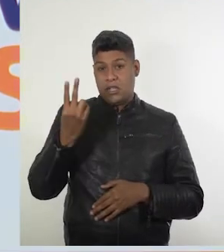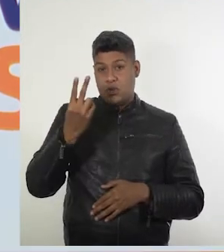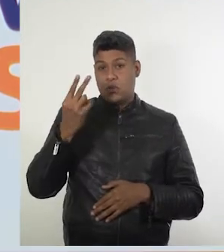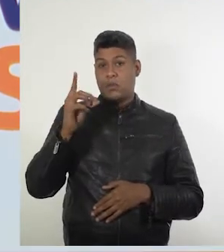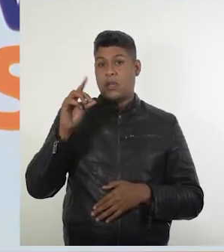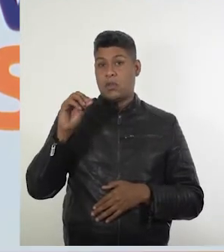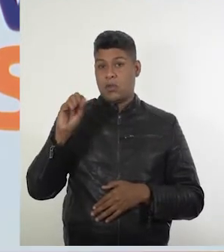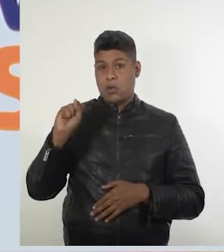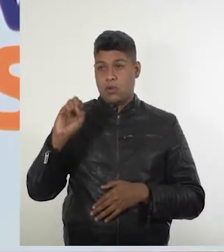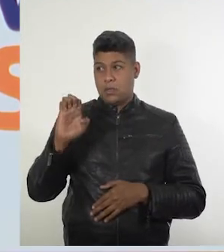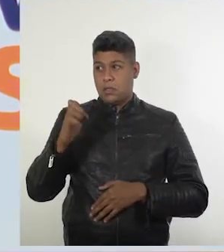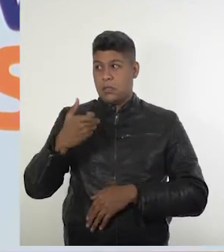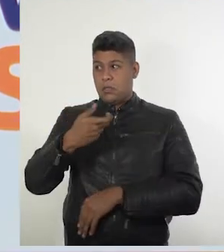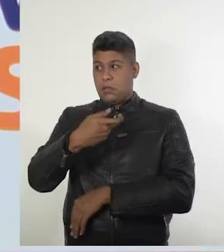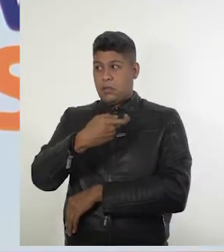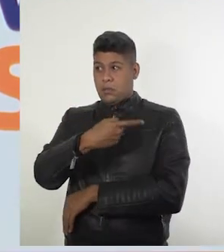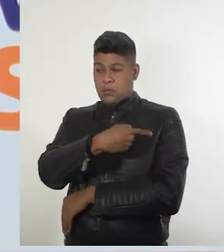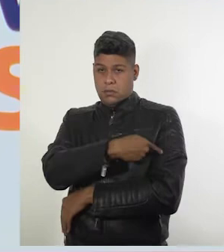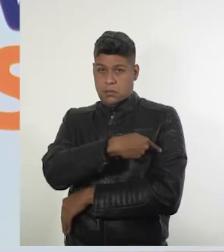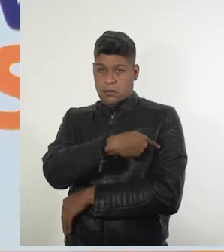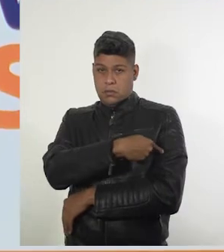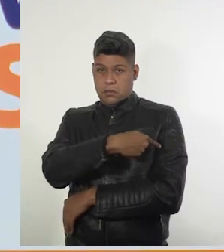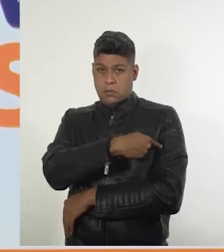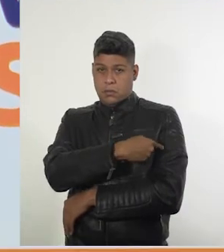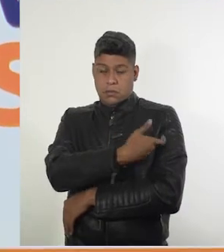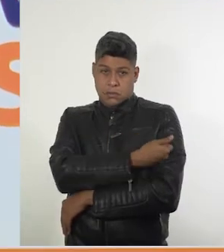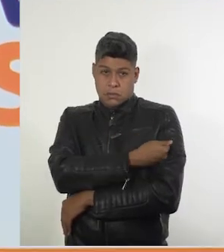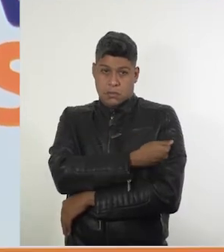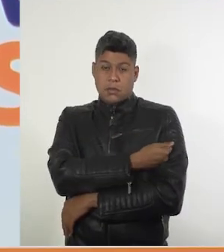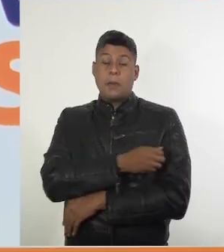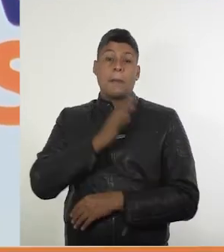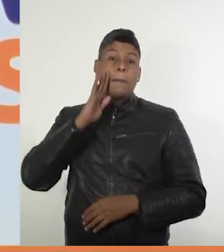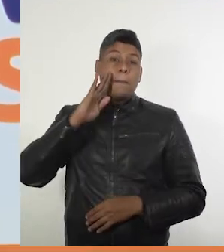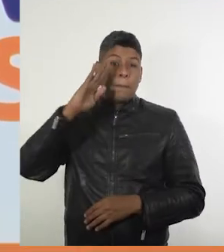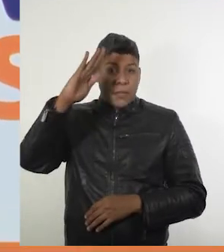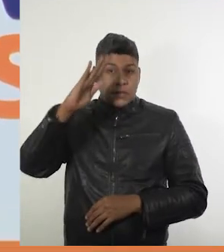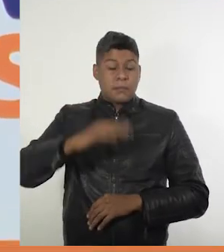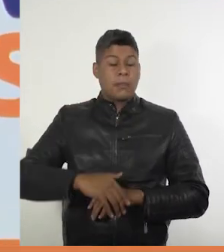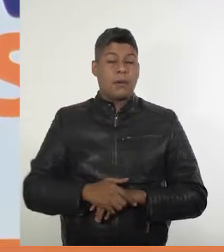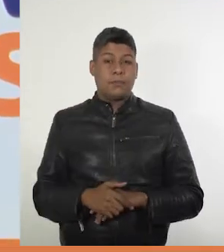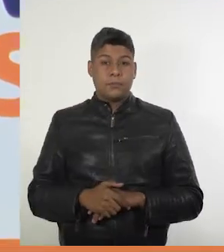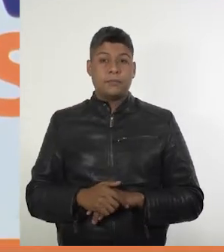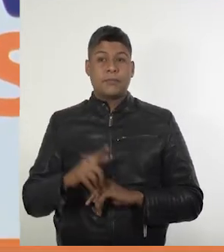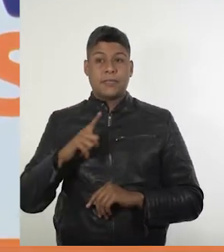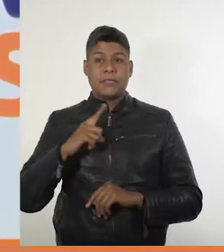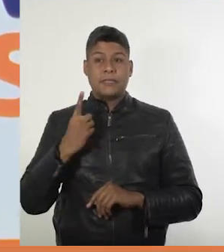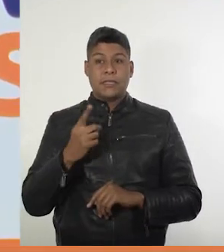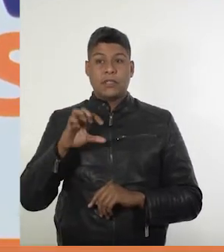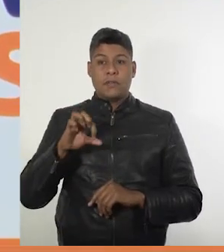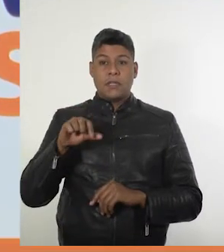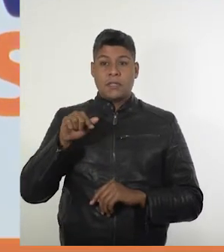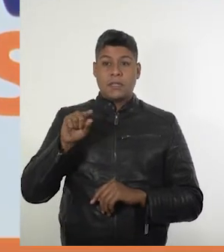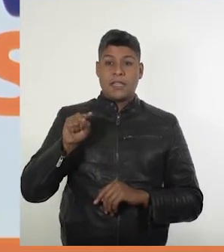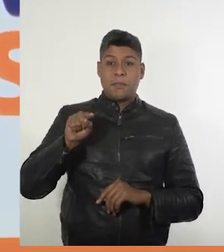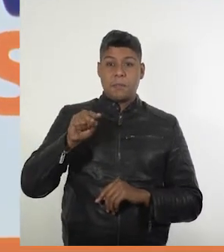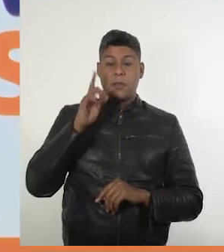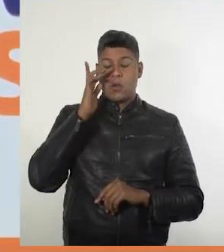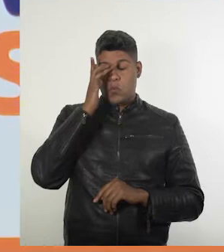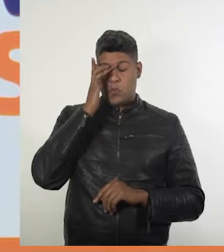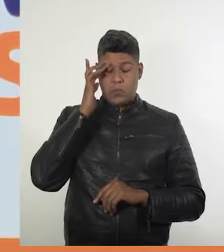seja, para tomar a segunda dose, que é fundamental. Nós temos 197 mil